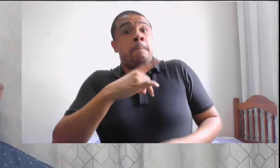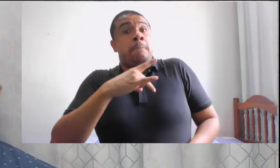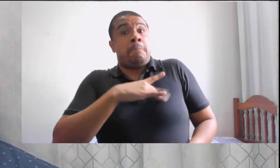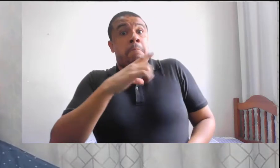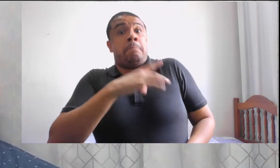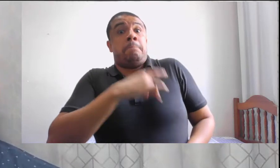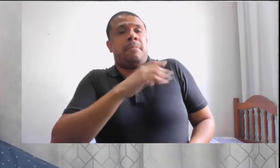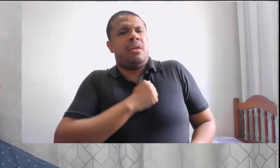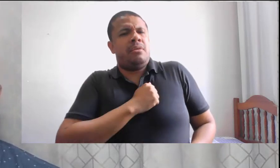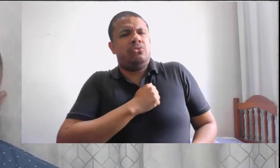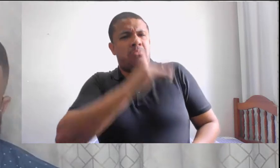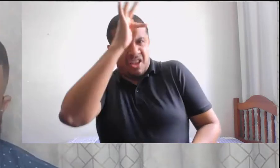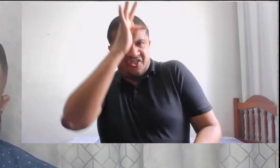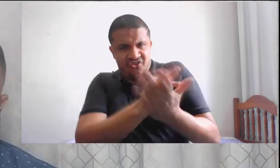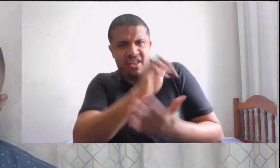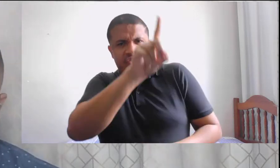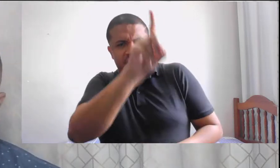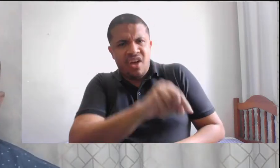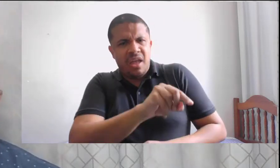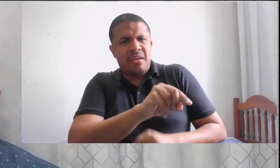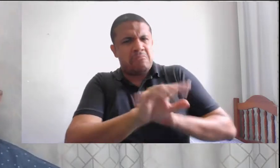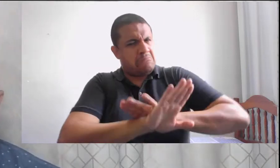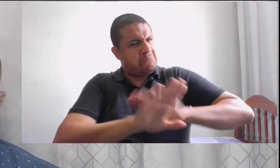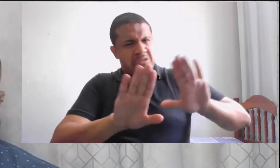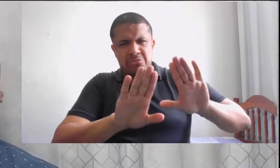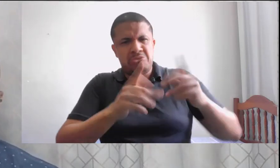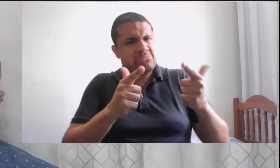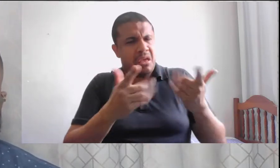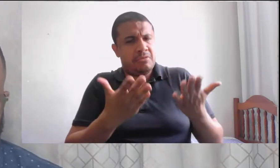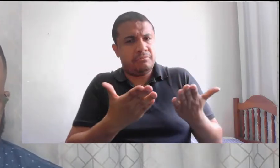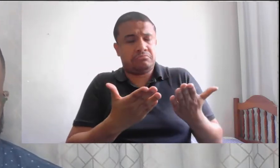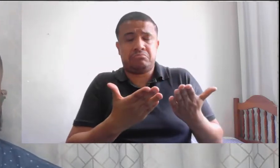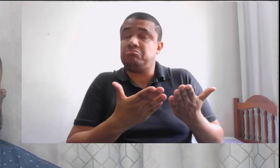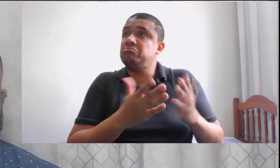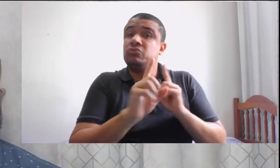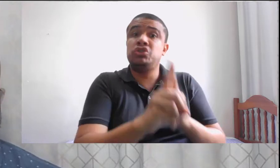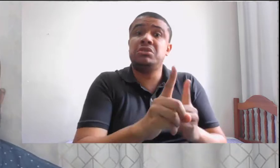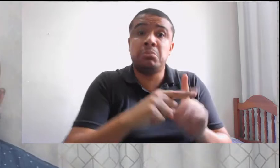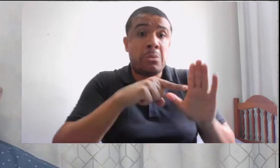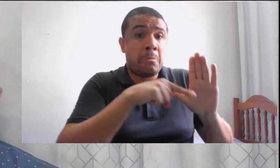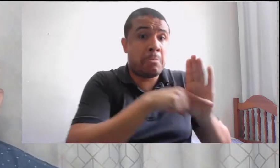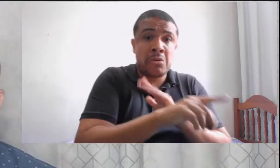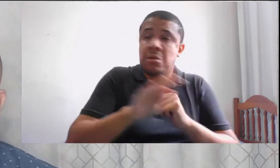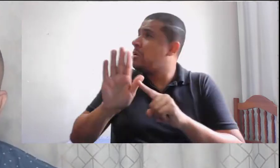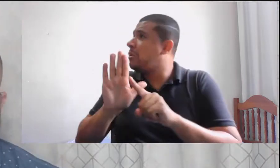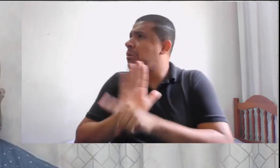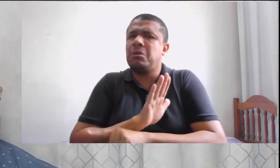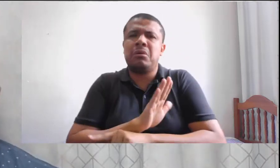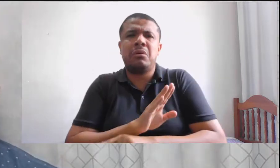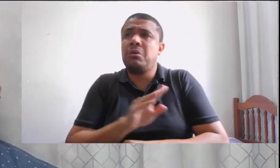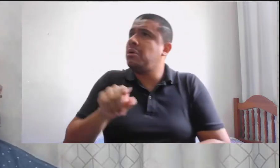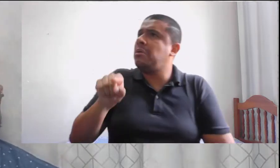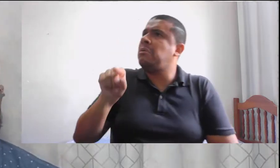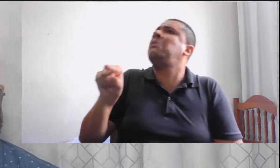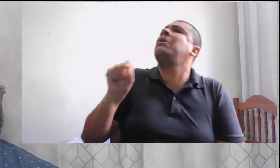medo? Ainda não têm fé? Eles estavam apavorados e perguntavam uns aos outros: Quem é